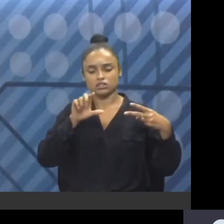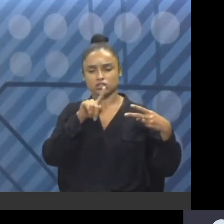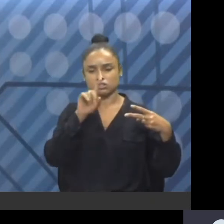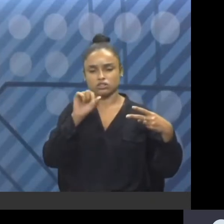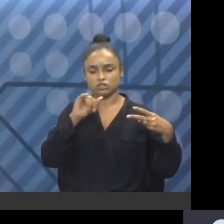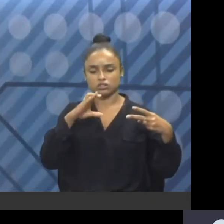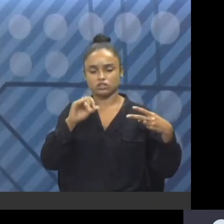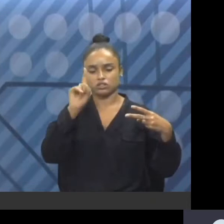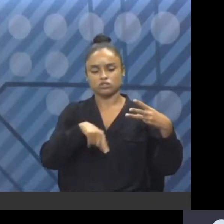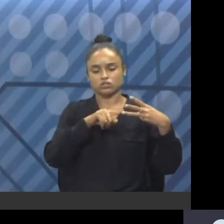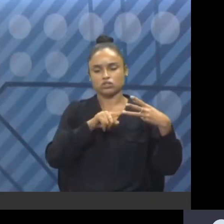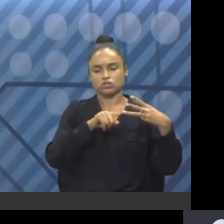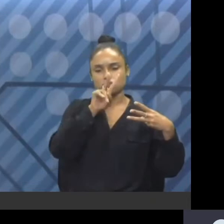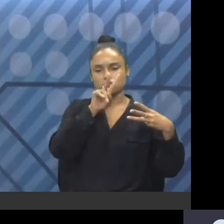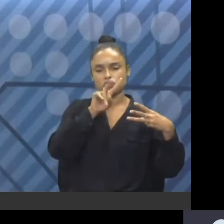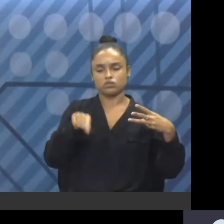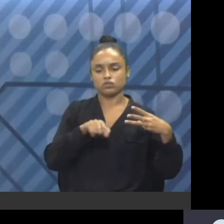com a